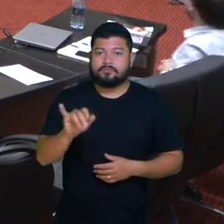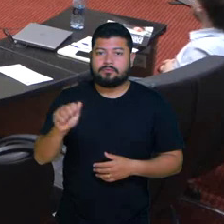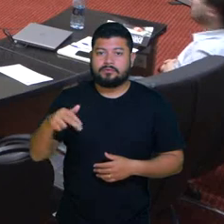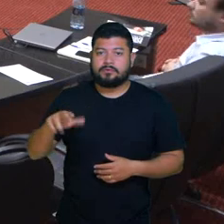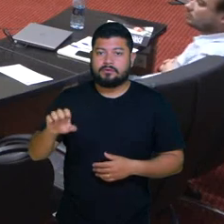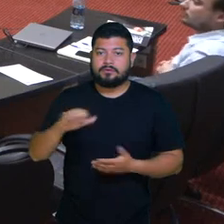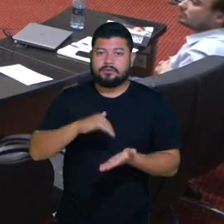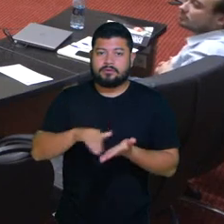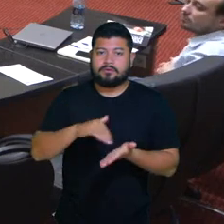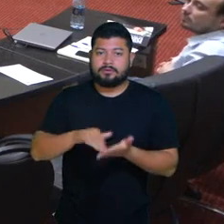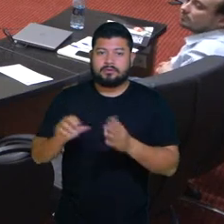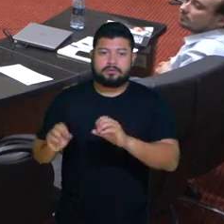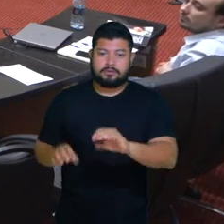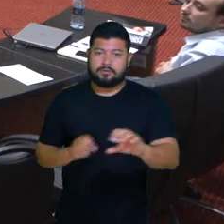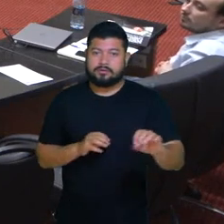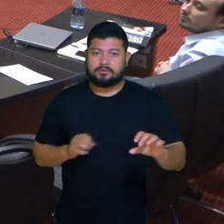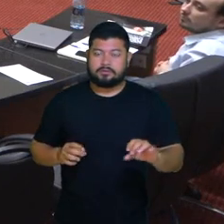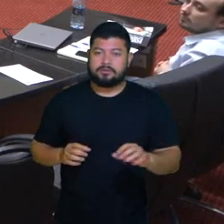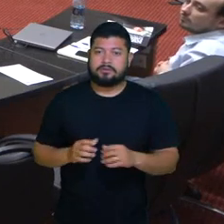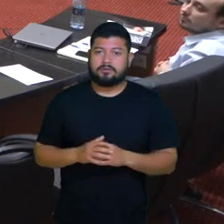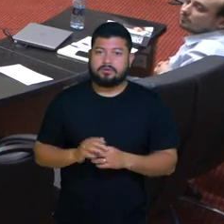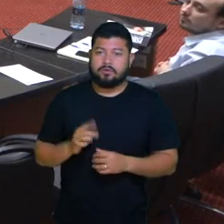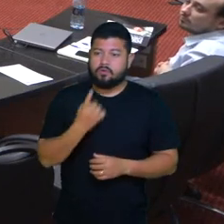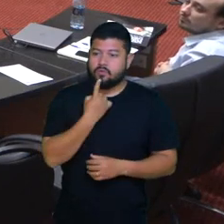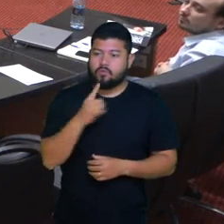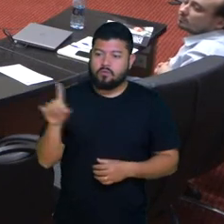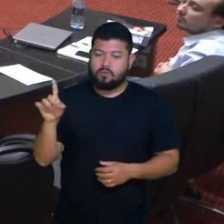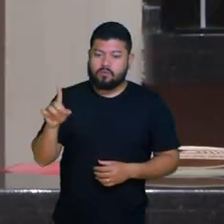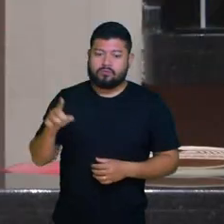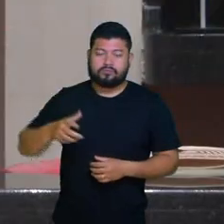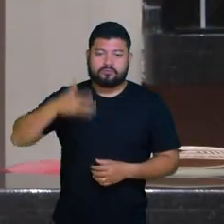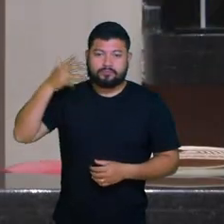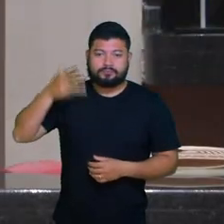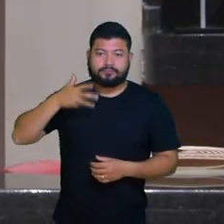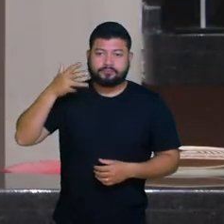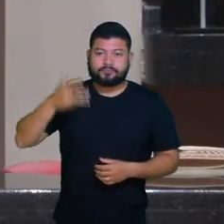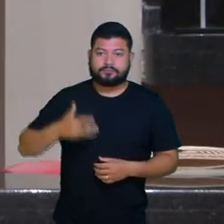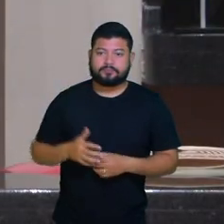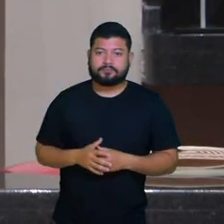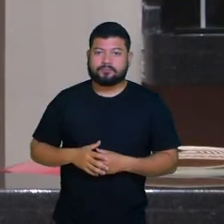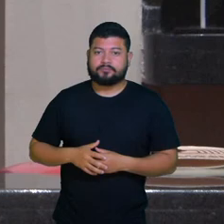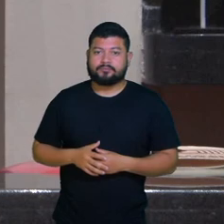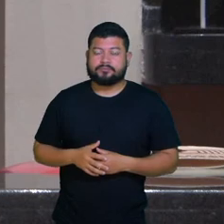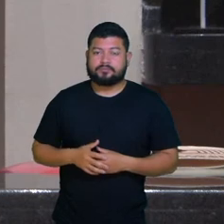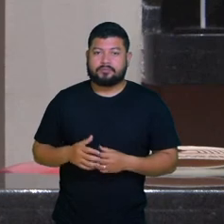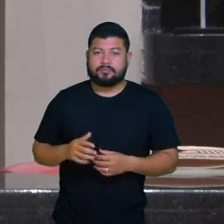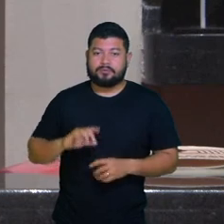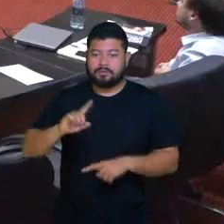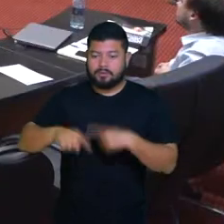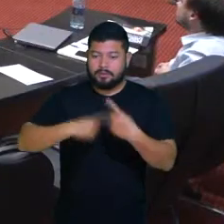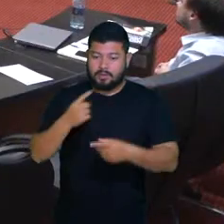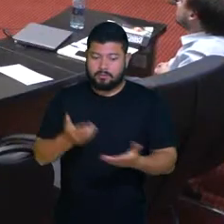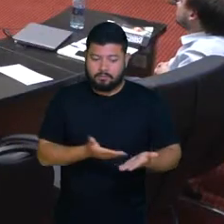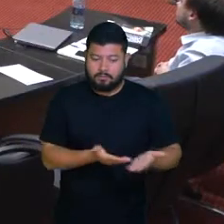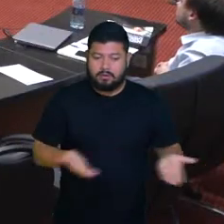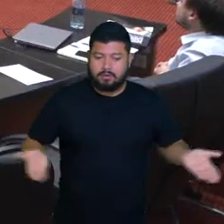de educação à vontade nossa última fala depois eu já vou passar paraa mesa aqui para fazer as considerações